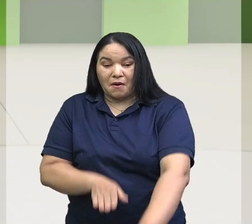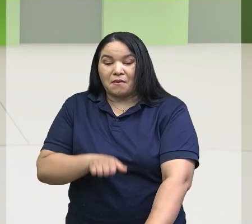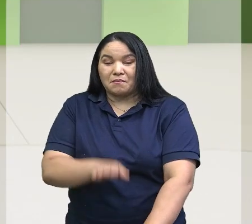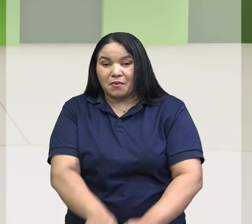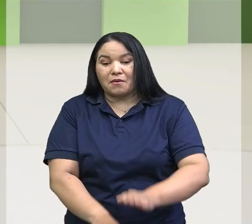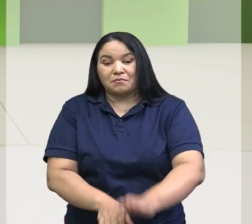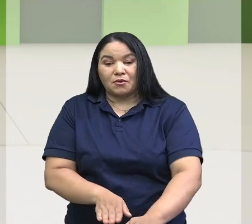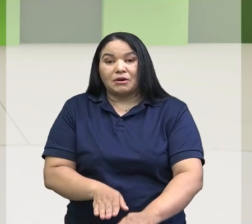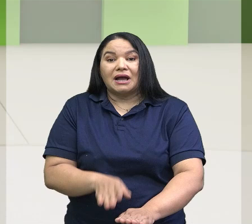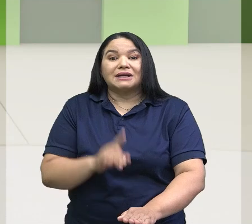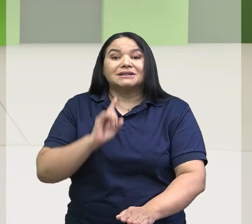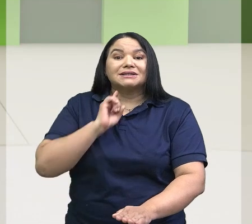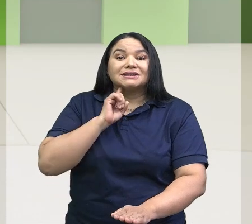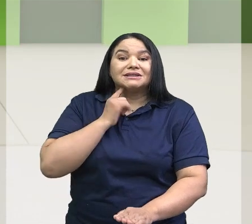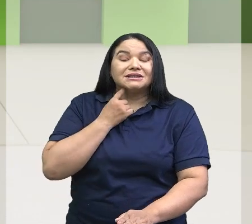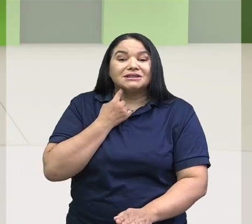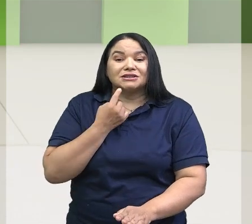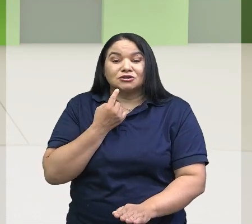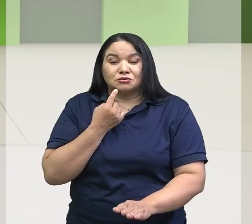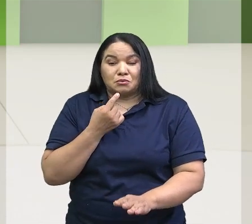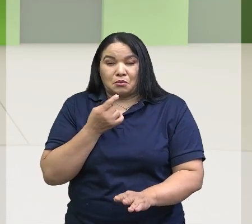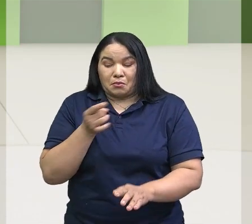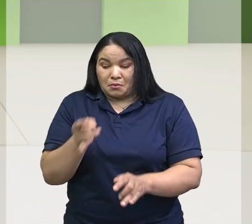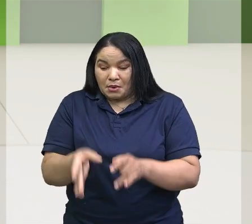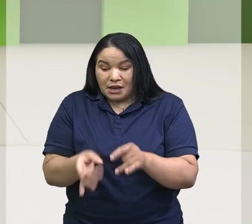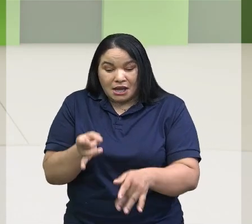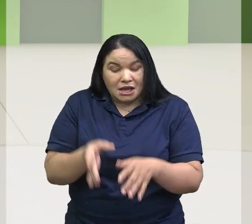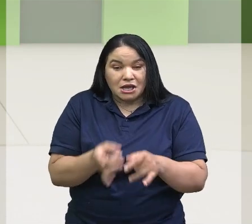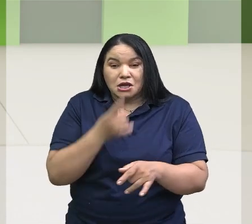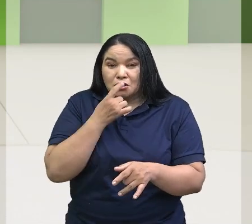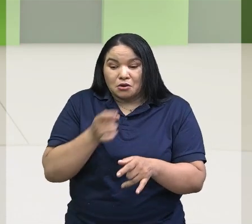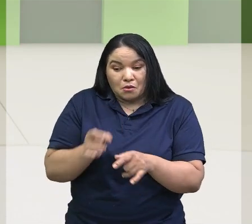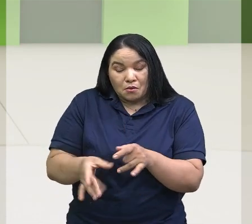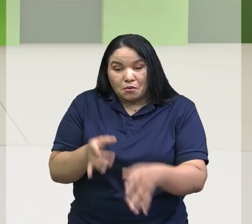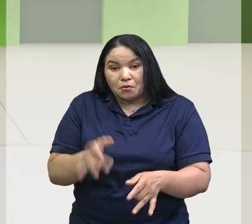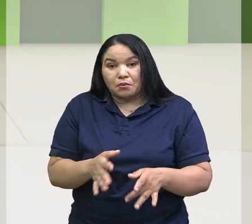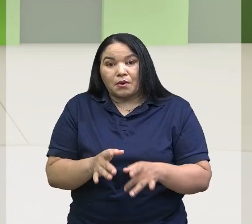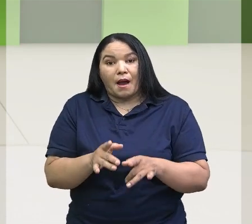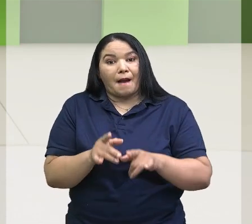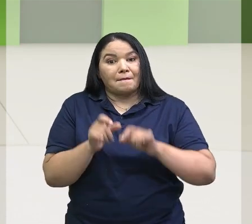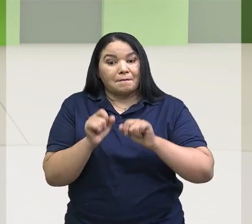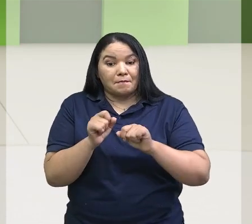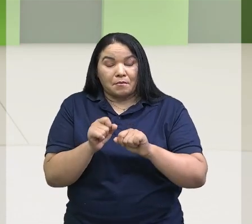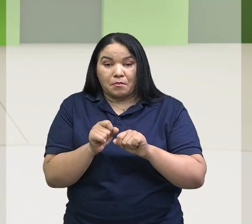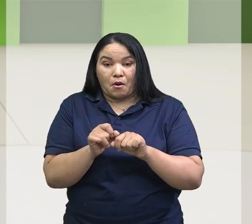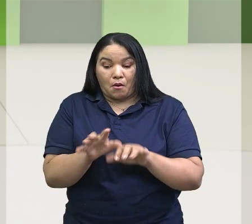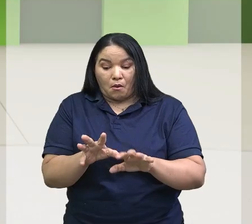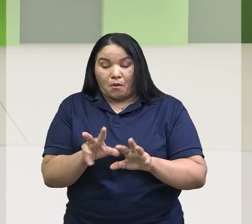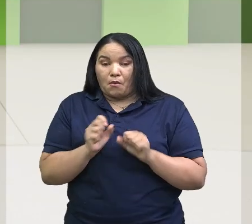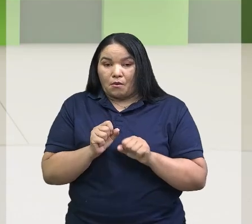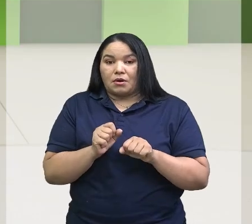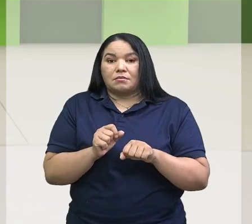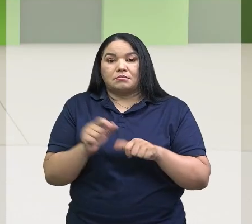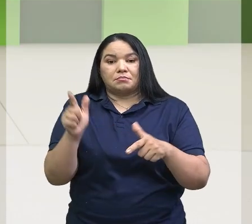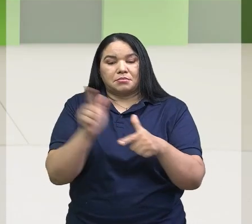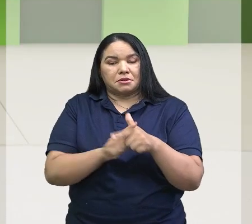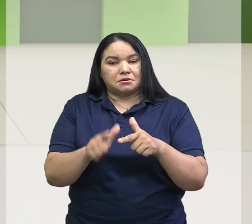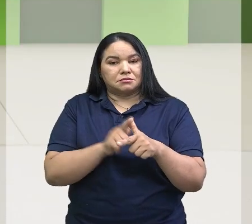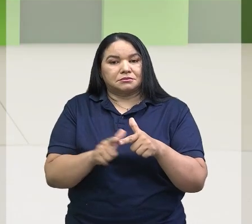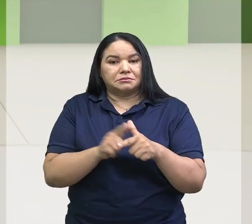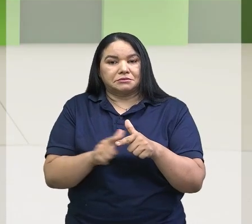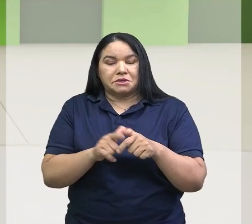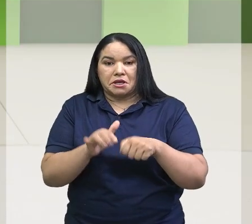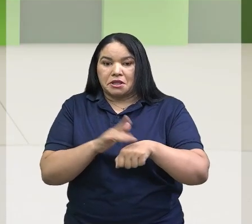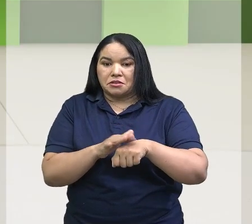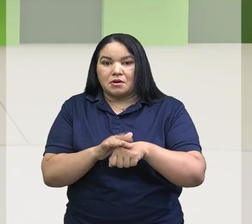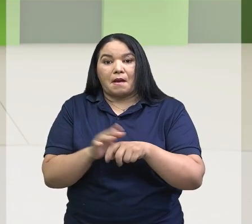né, vindo de bueiros, por exemplo, essa pessoa está exposta, né, a alguns problemas de saúde